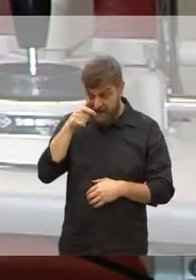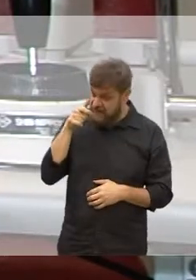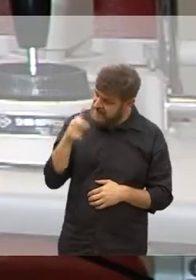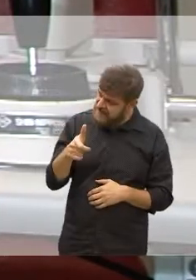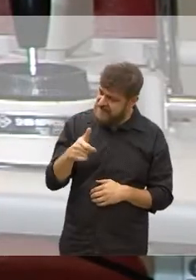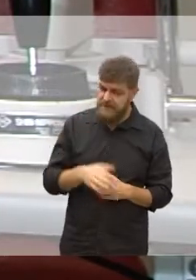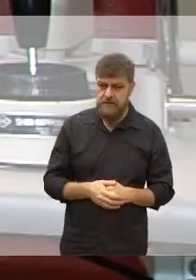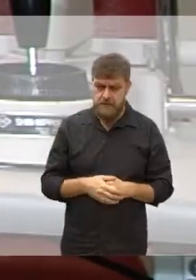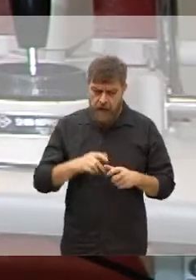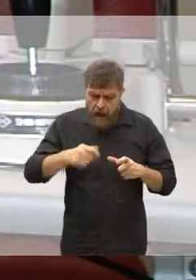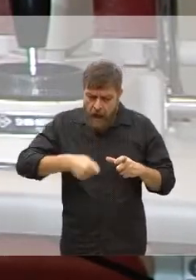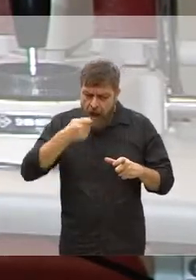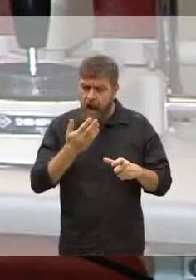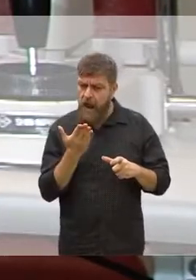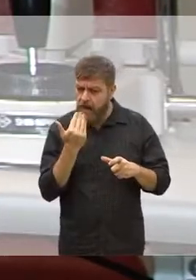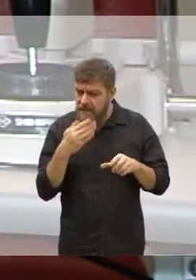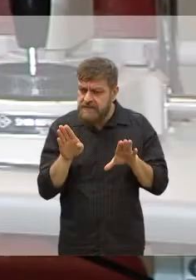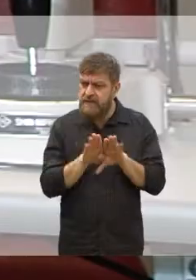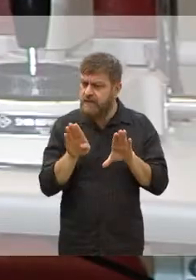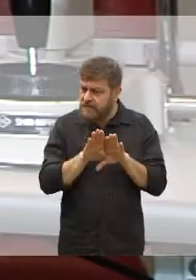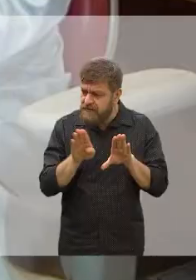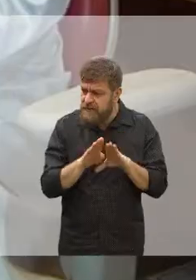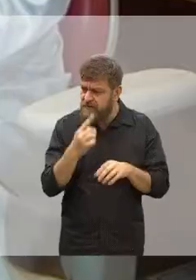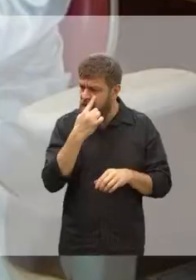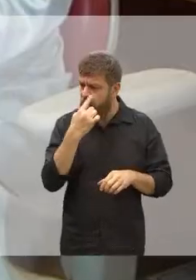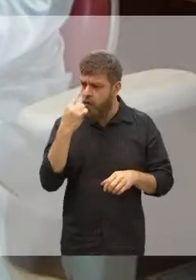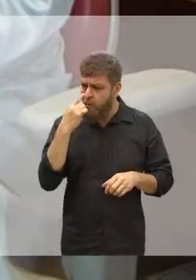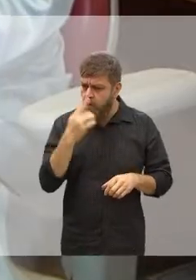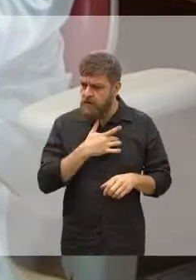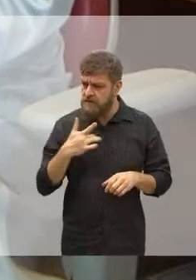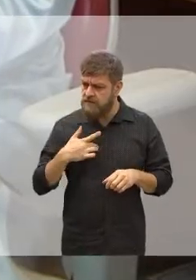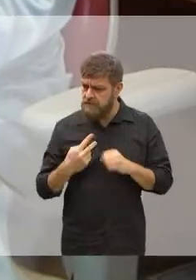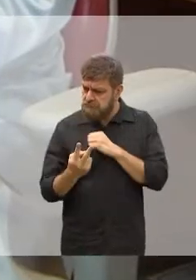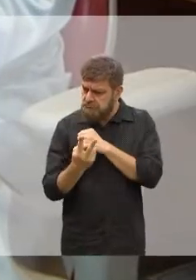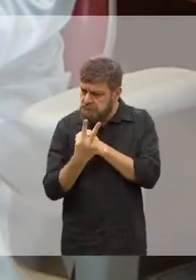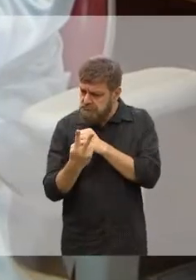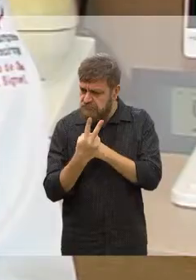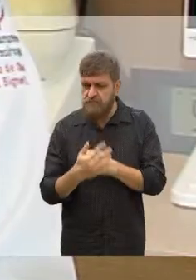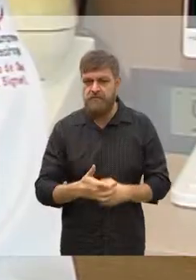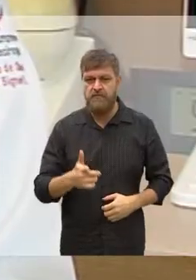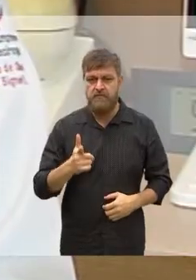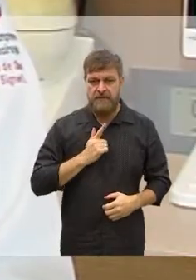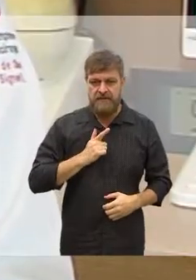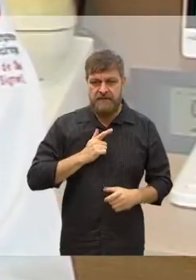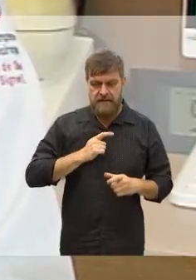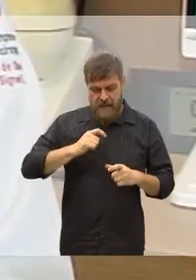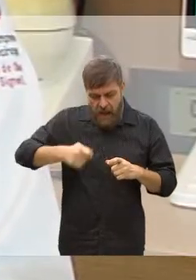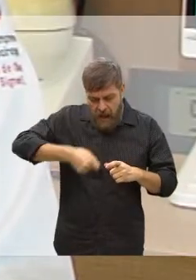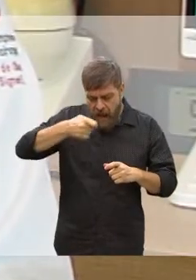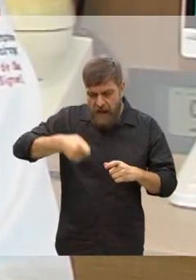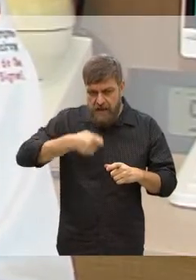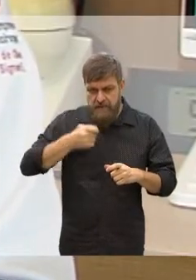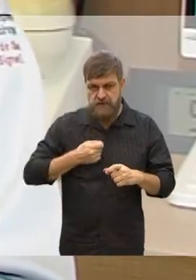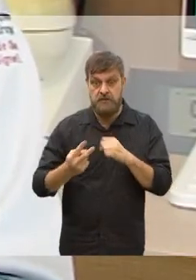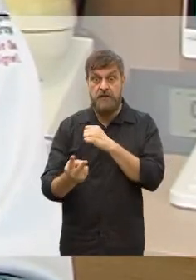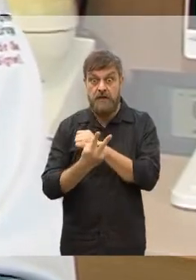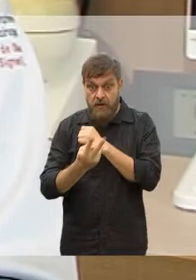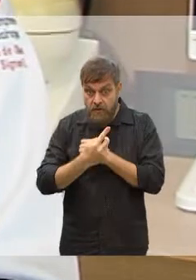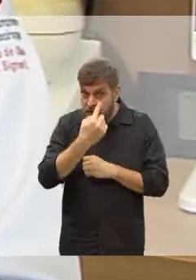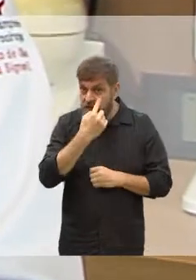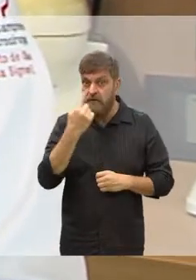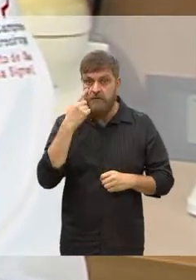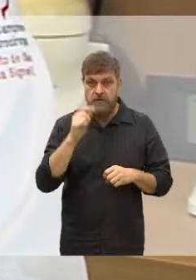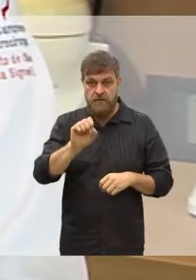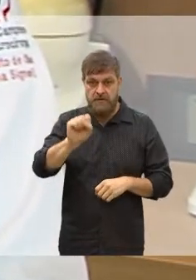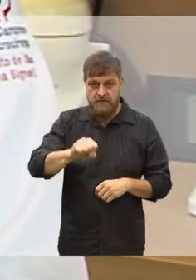interessante. A alimentação também interfere? Sim, porque nós temos alimentos que são antioxidantes. E a